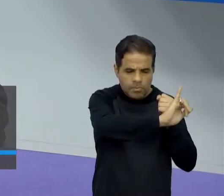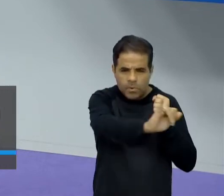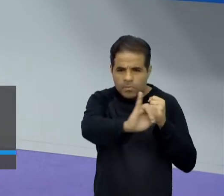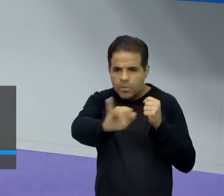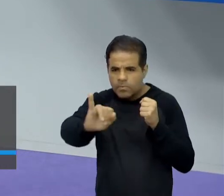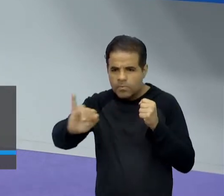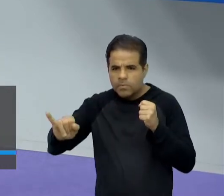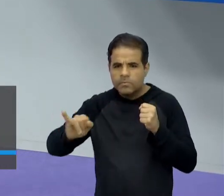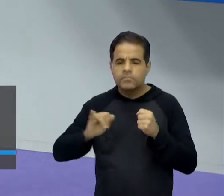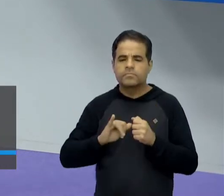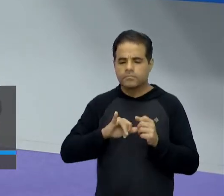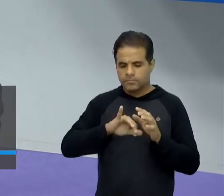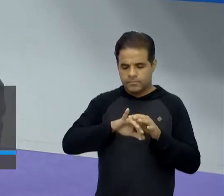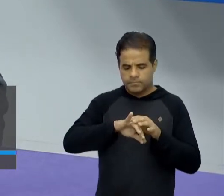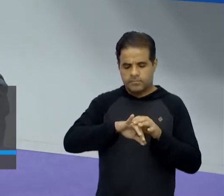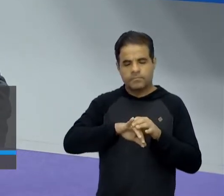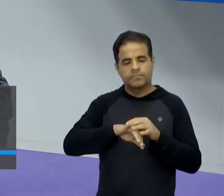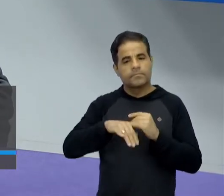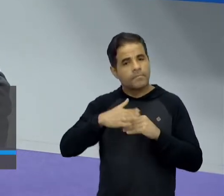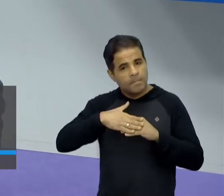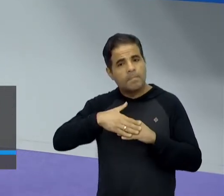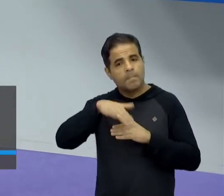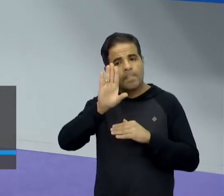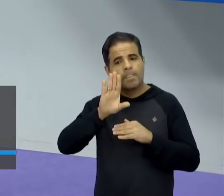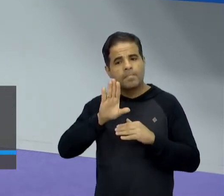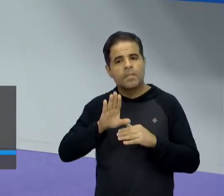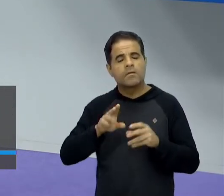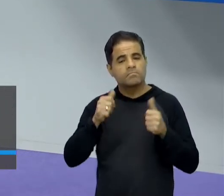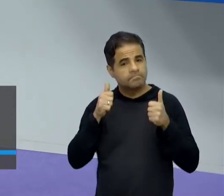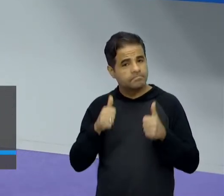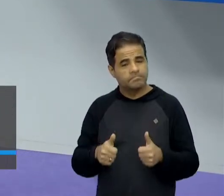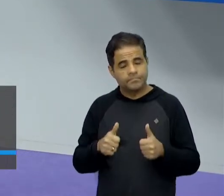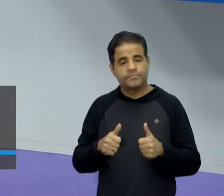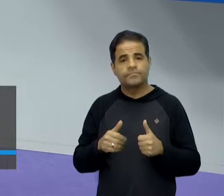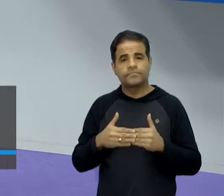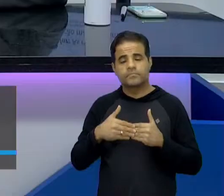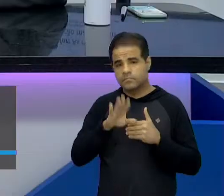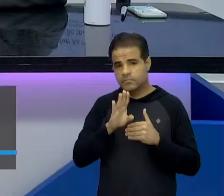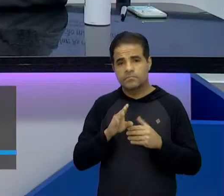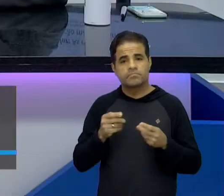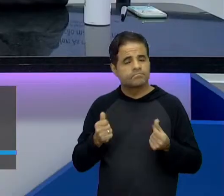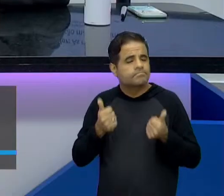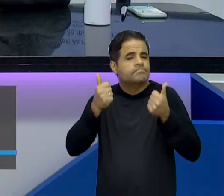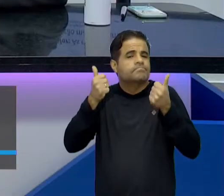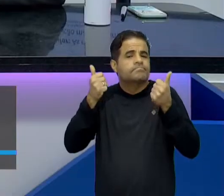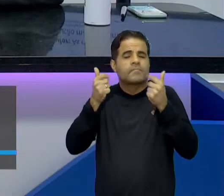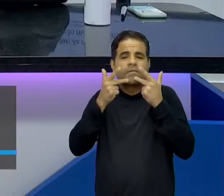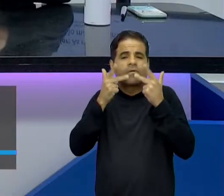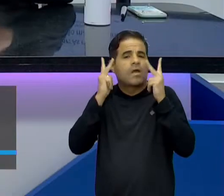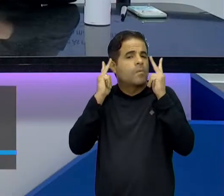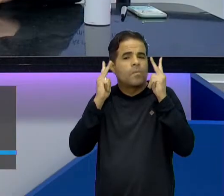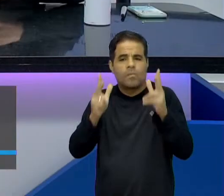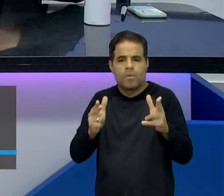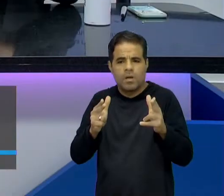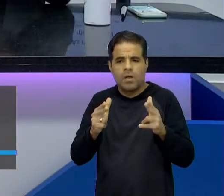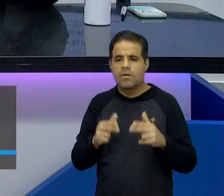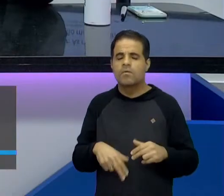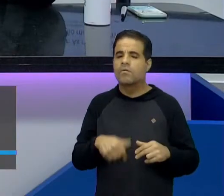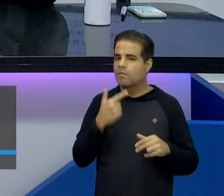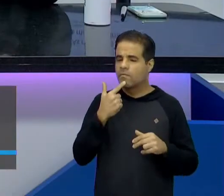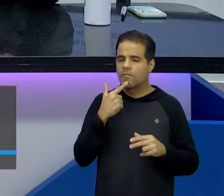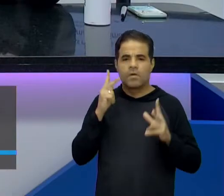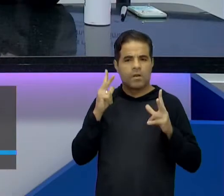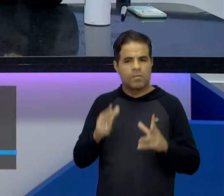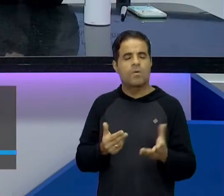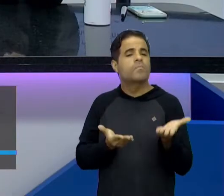narrativas. Isso é muito mais táctil. Não falei difícil agora, né? Tá querendo falar igual. Você tá querendo falar igual. Fala